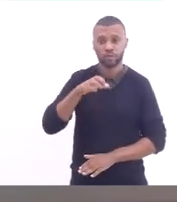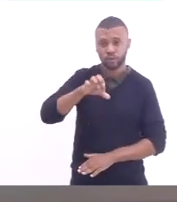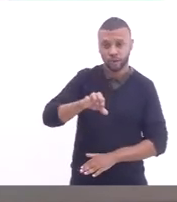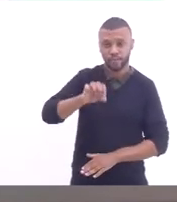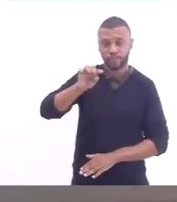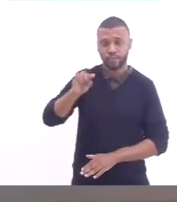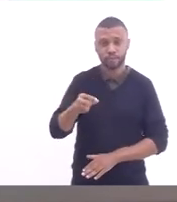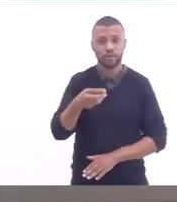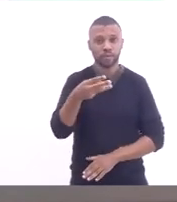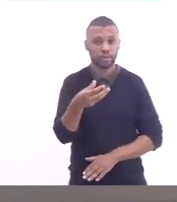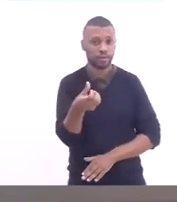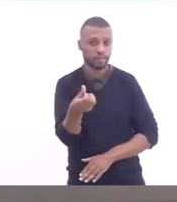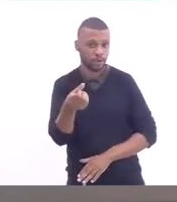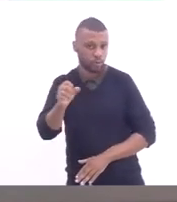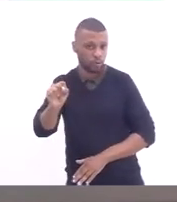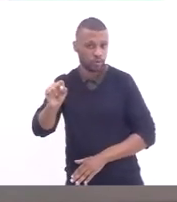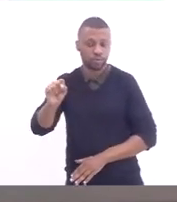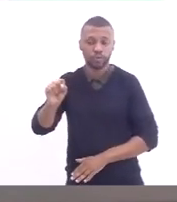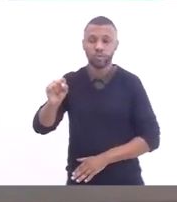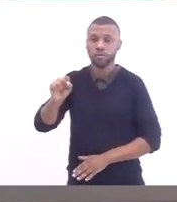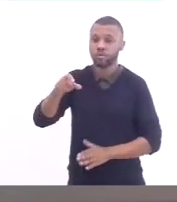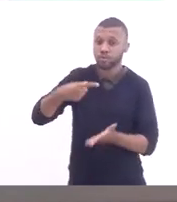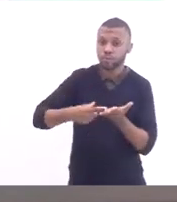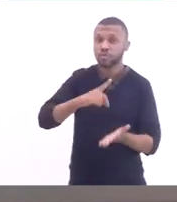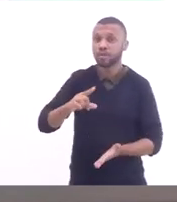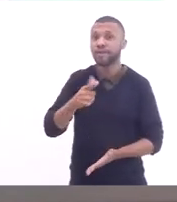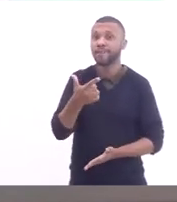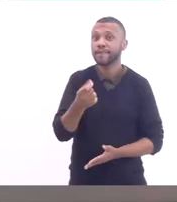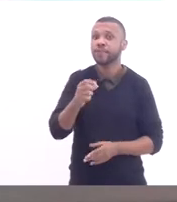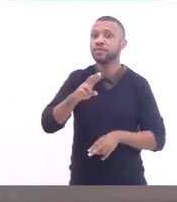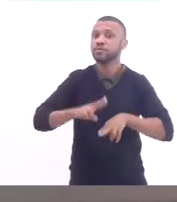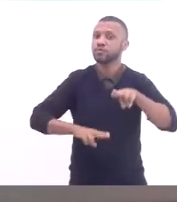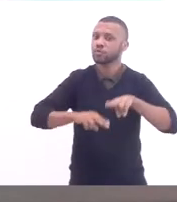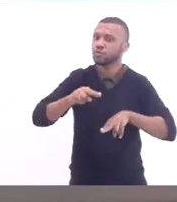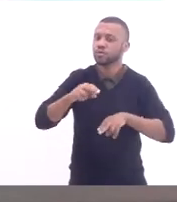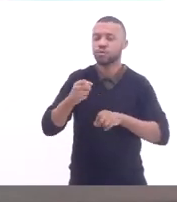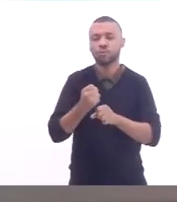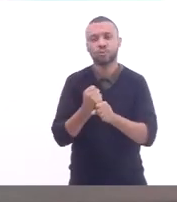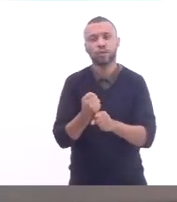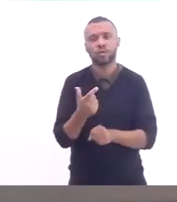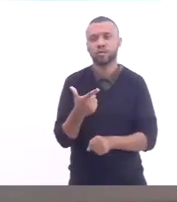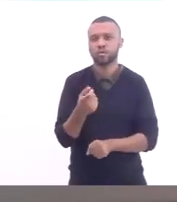9.368, de 20 de junho de 2022.